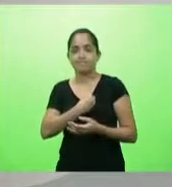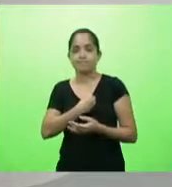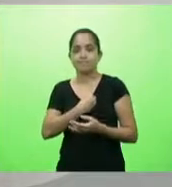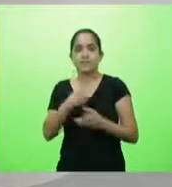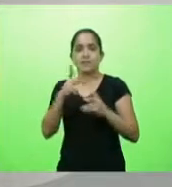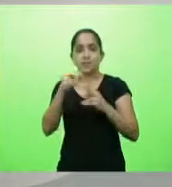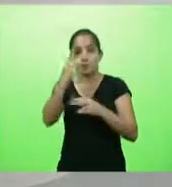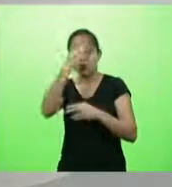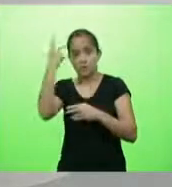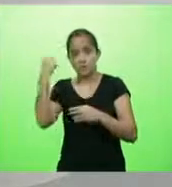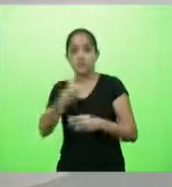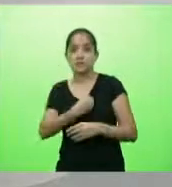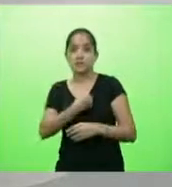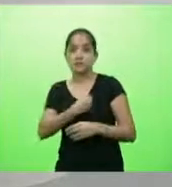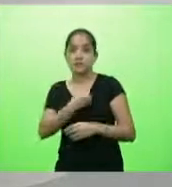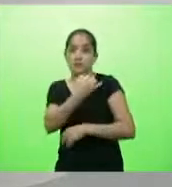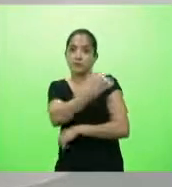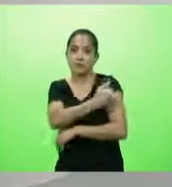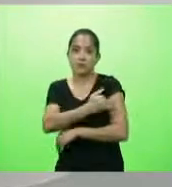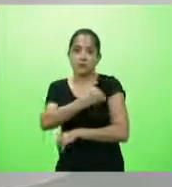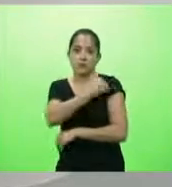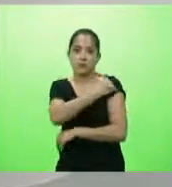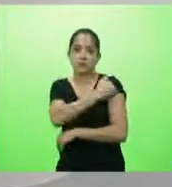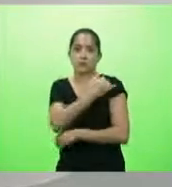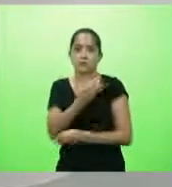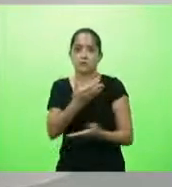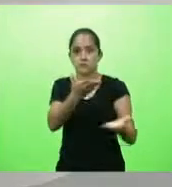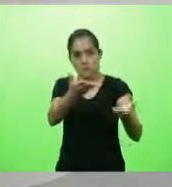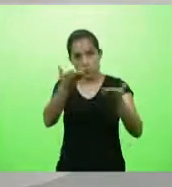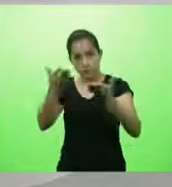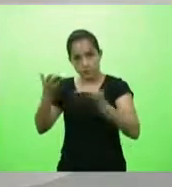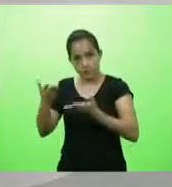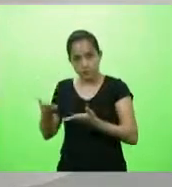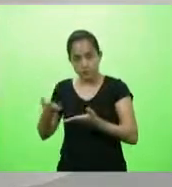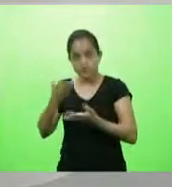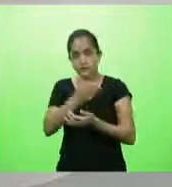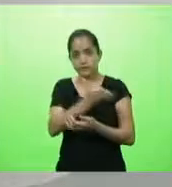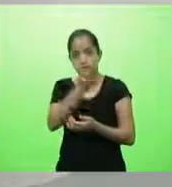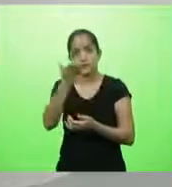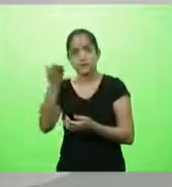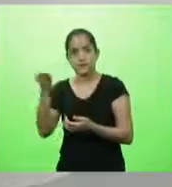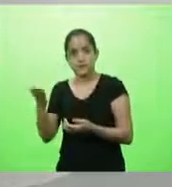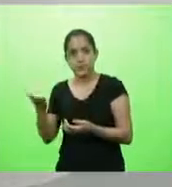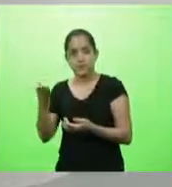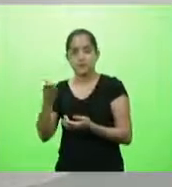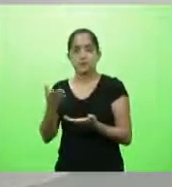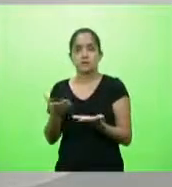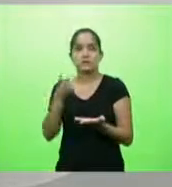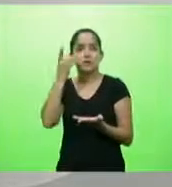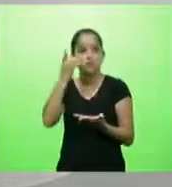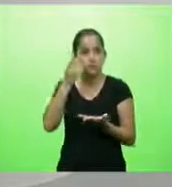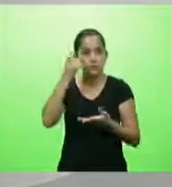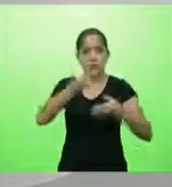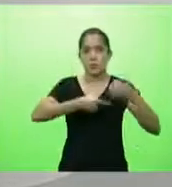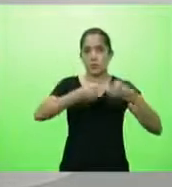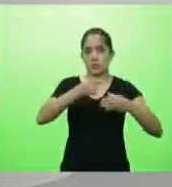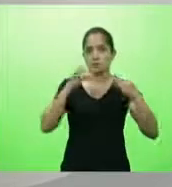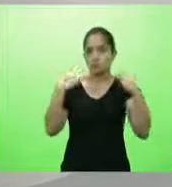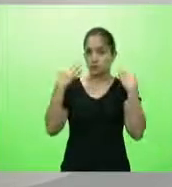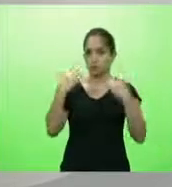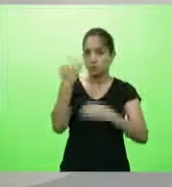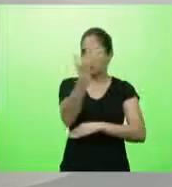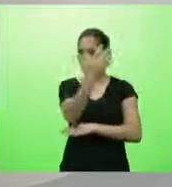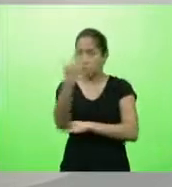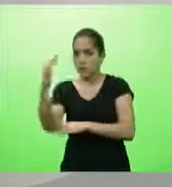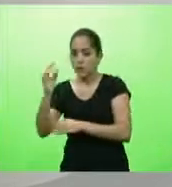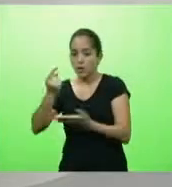da Conceição. Eu venho aqui deixar o convite para que Vossas Excelências, tão logo a Comissão de Turismo e Meio Ambiente marque a